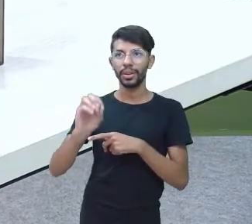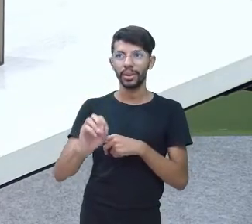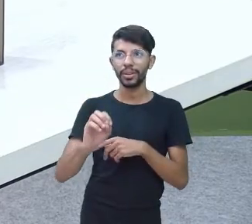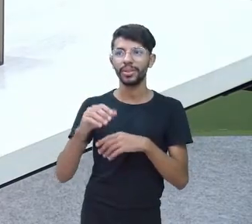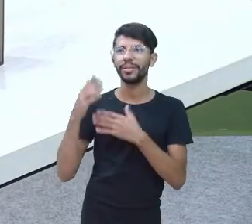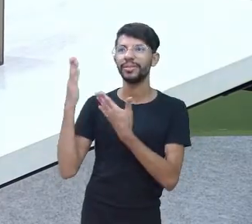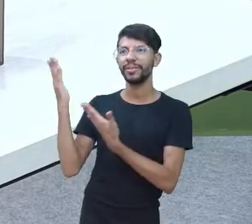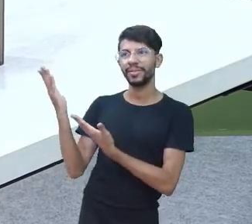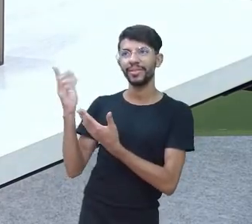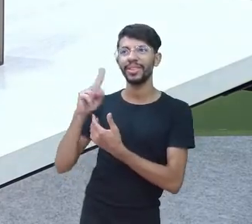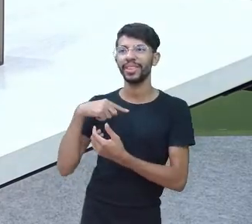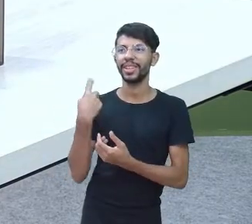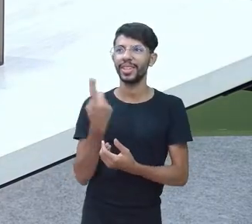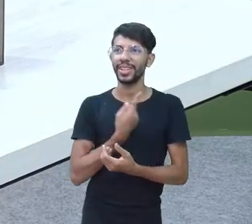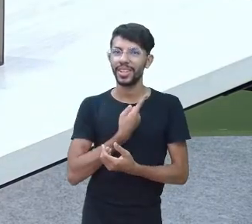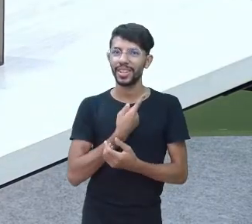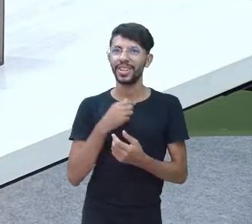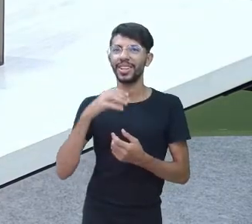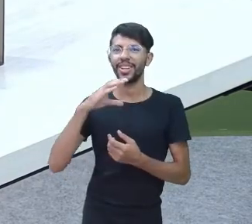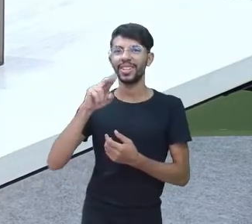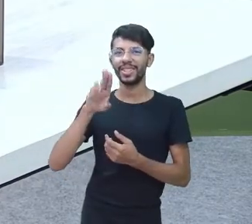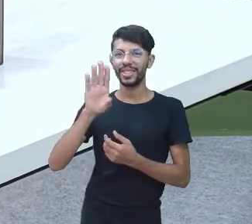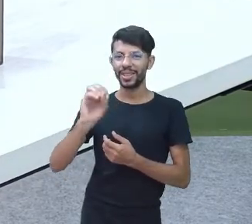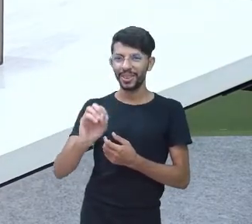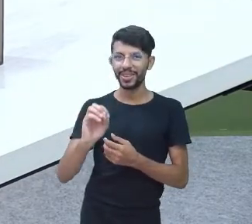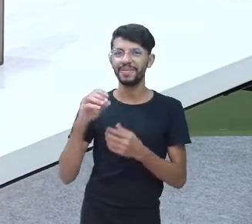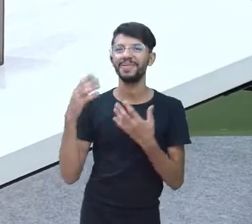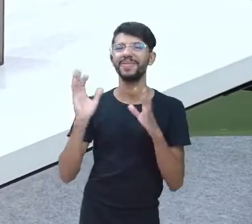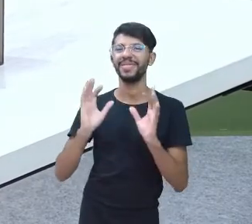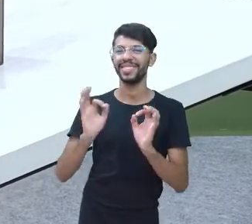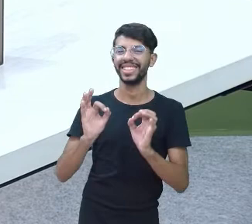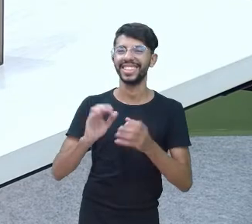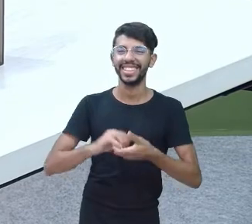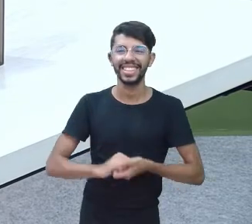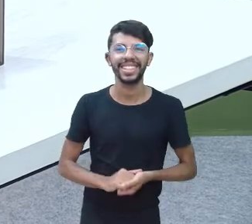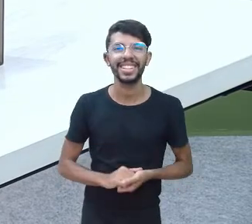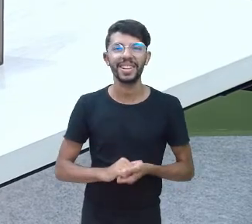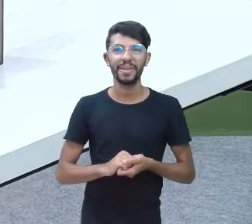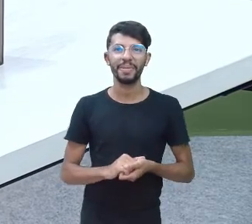É isso aí, Billy. O nosso cubo.